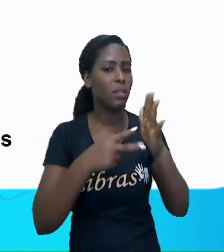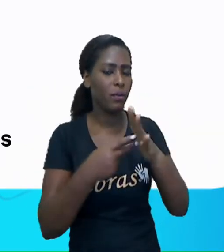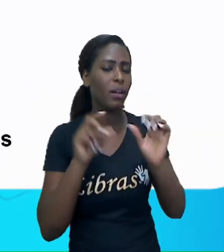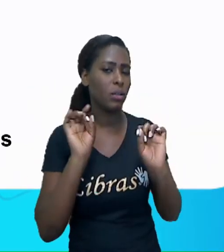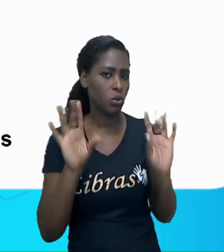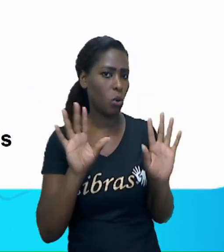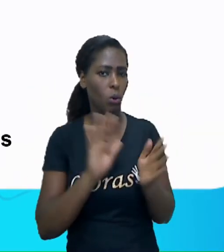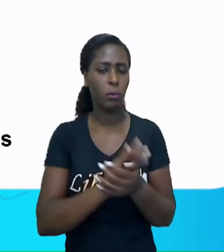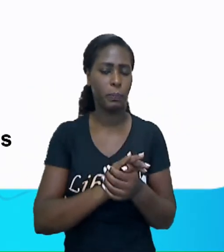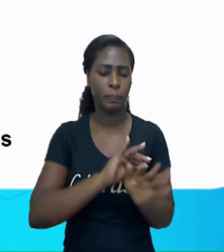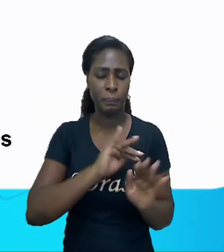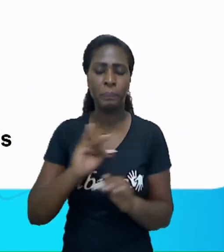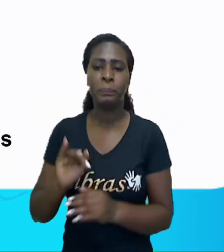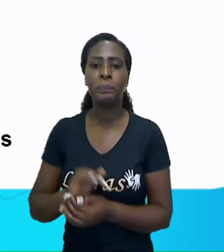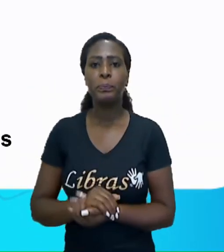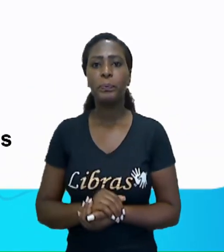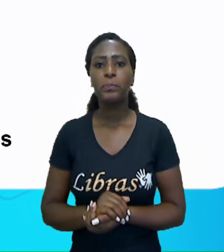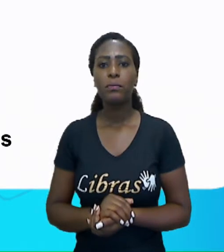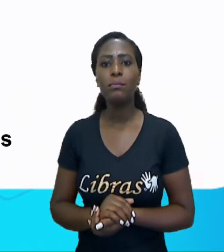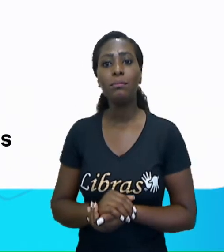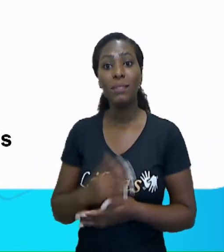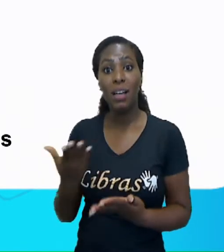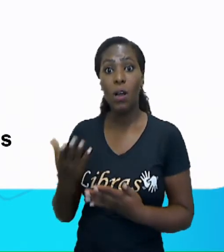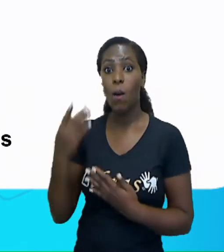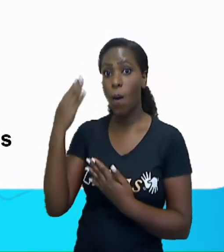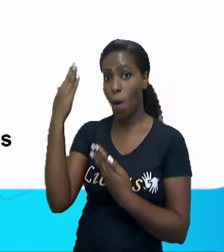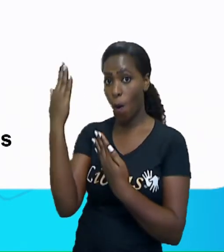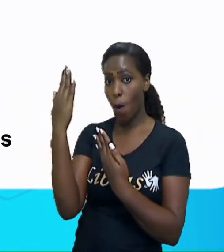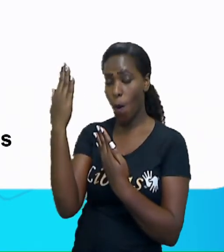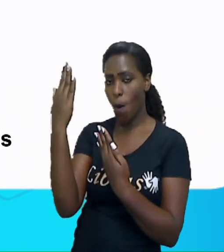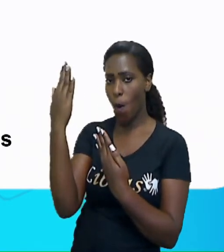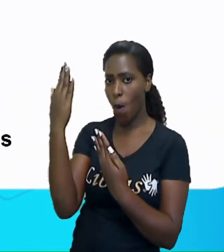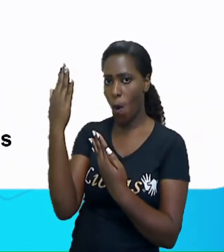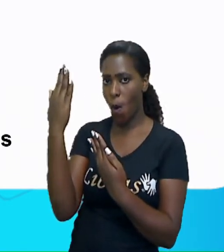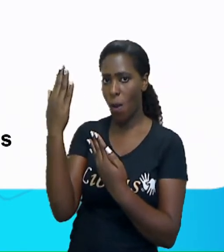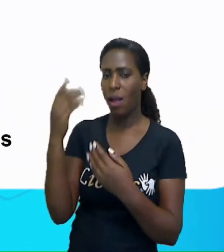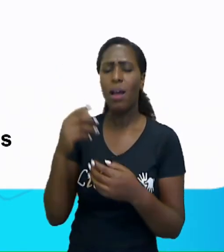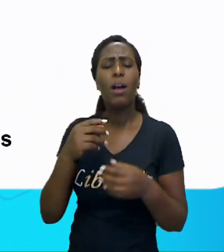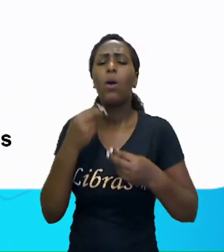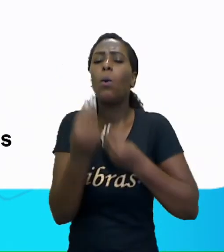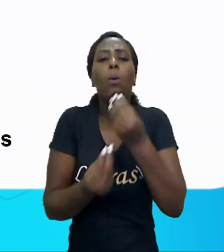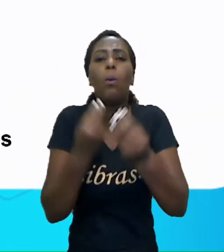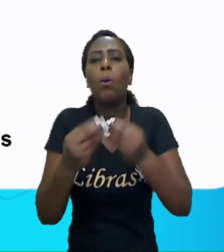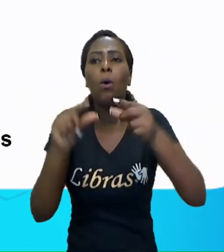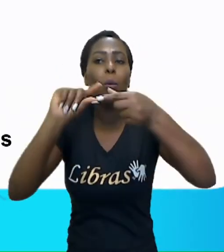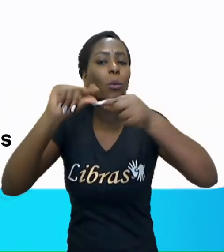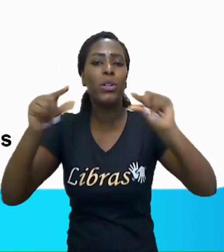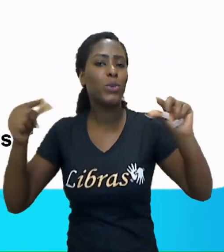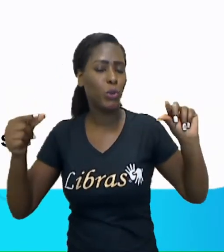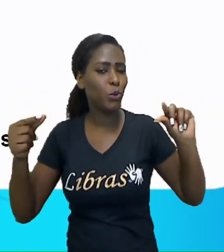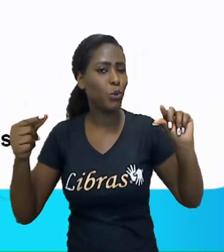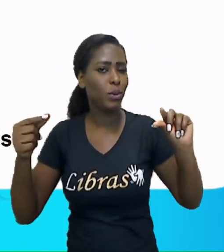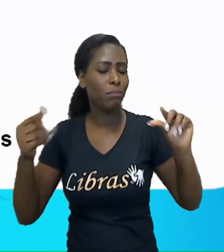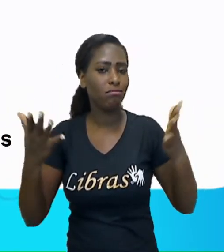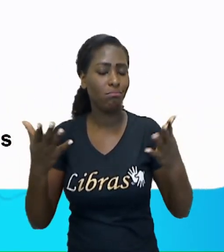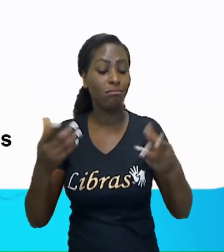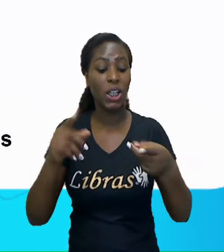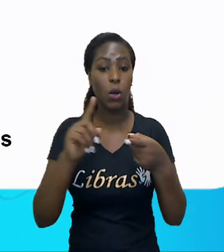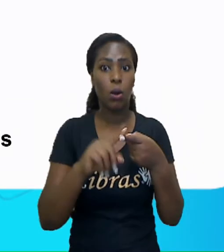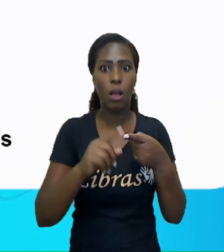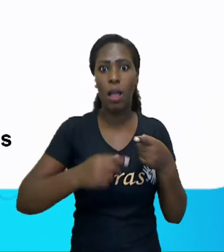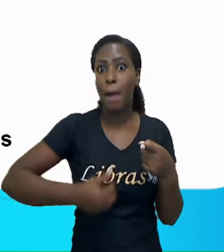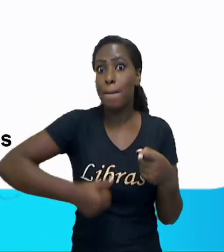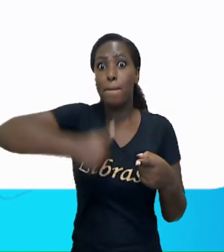disso. Geralmente é o uso da primeira pessoa. Sim, primeira pessoa. Nós estamos falando do